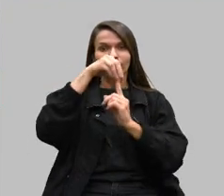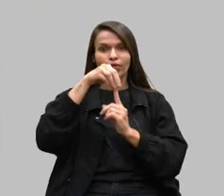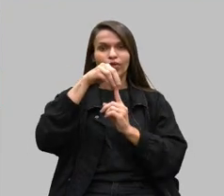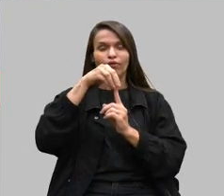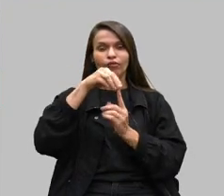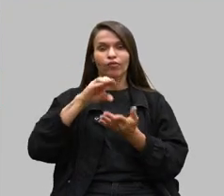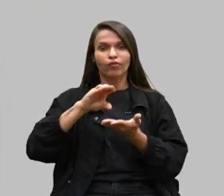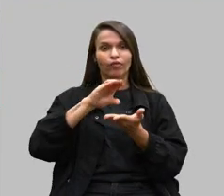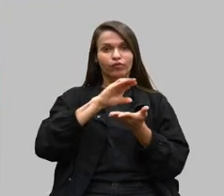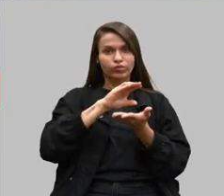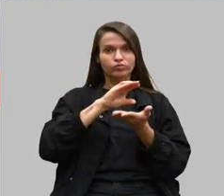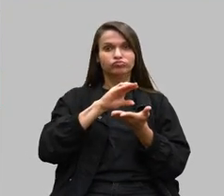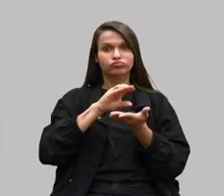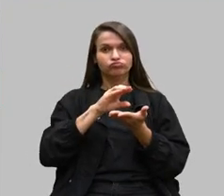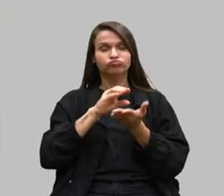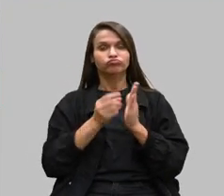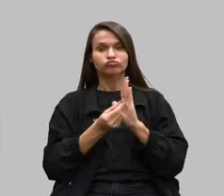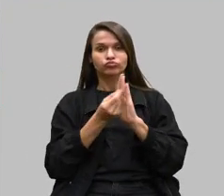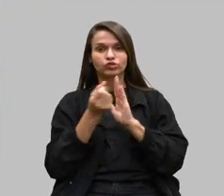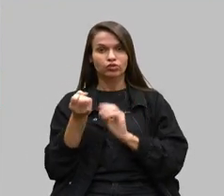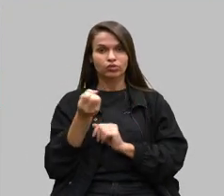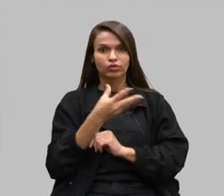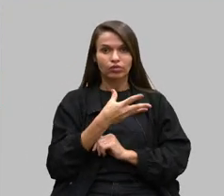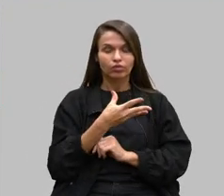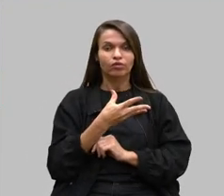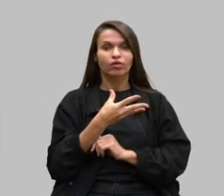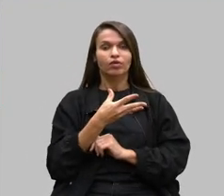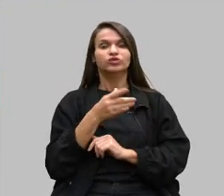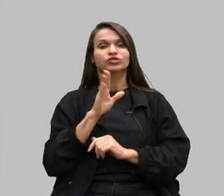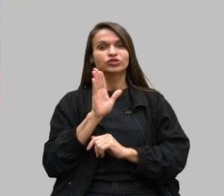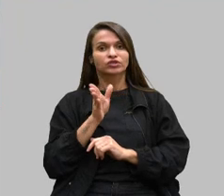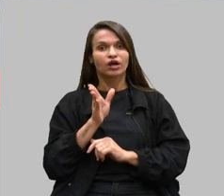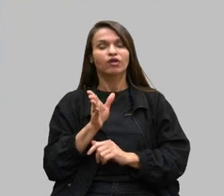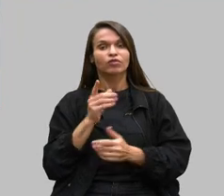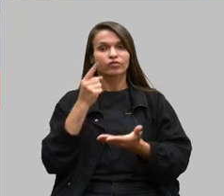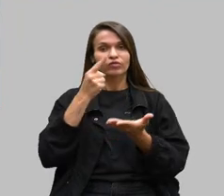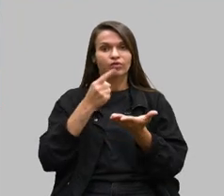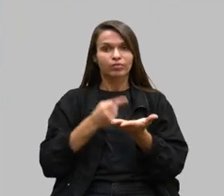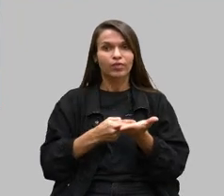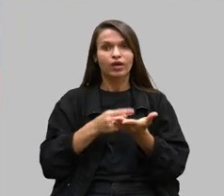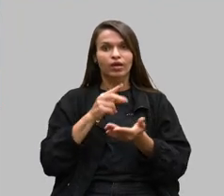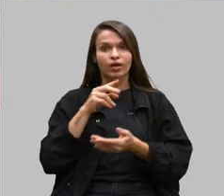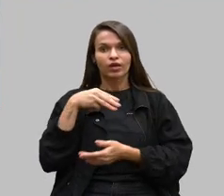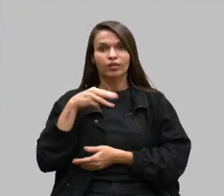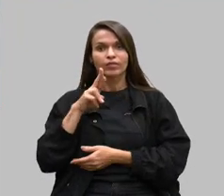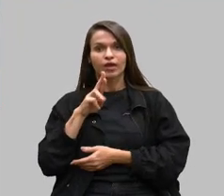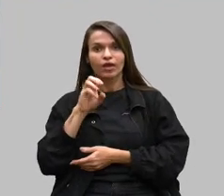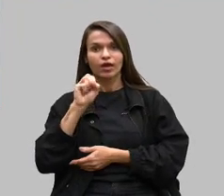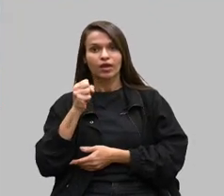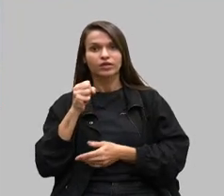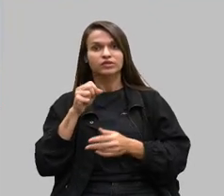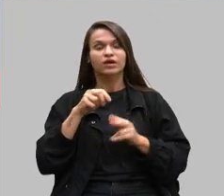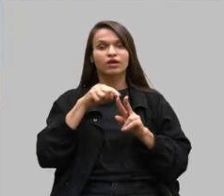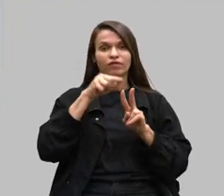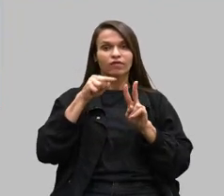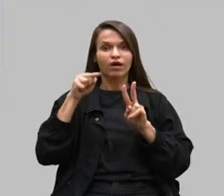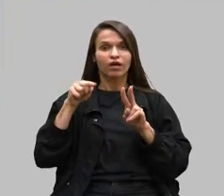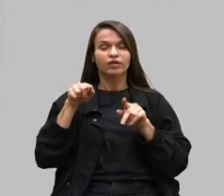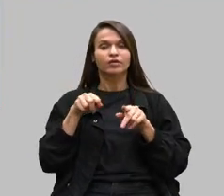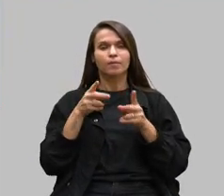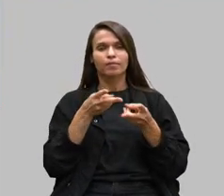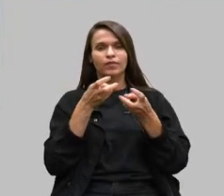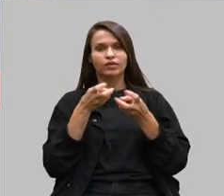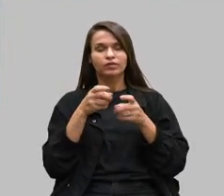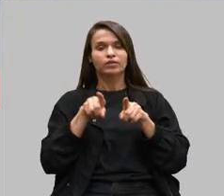das renovações né E aí eu me refiro aqui às renovações que já foram firmadas em mrss e vale e vejo aqui eh